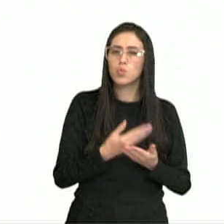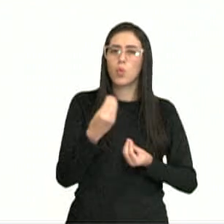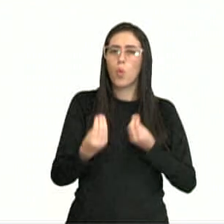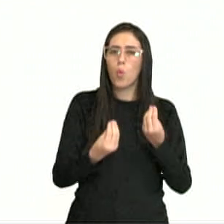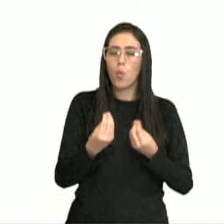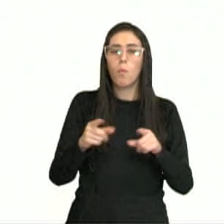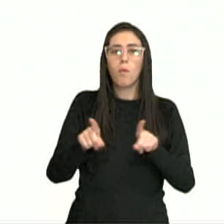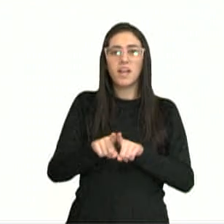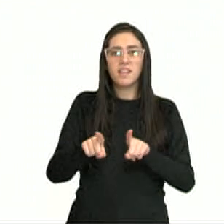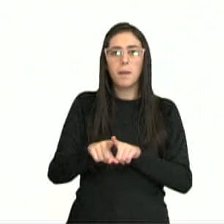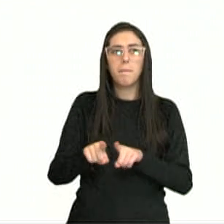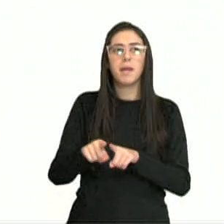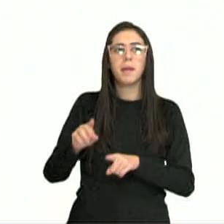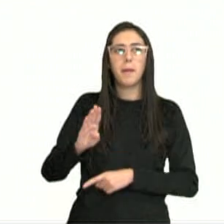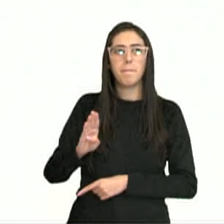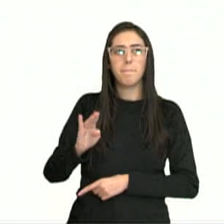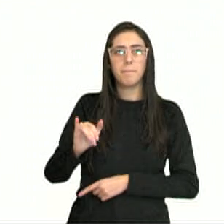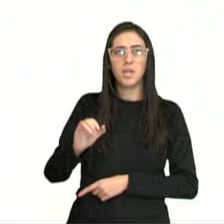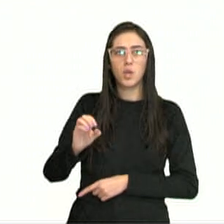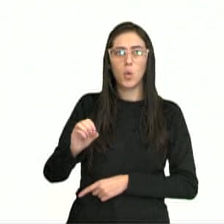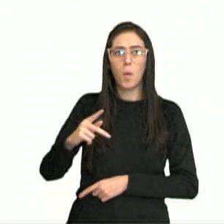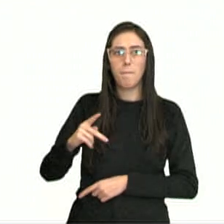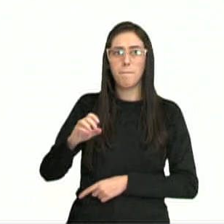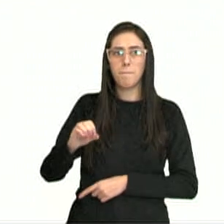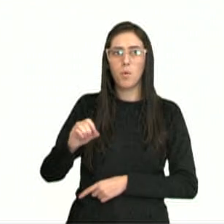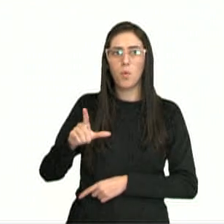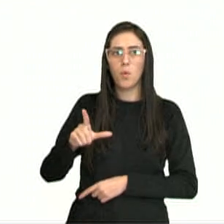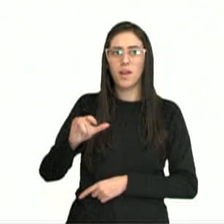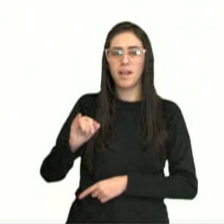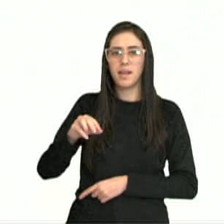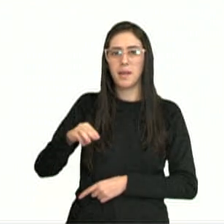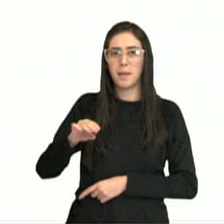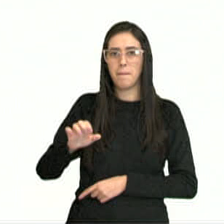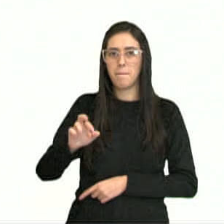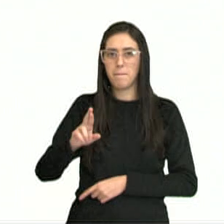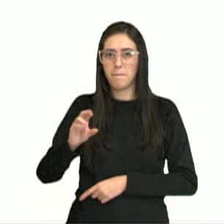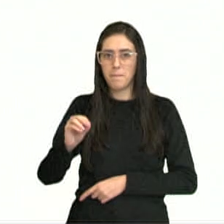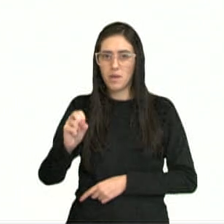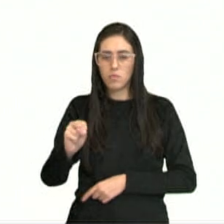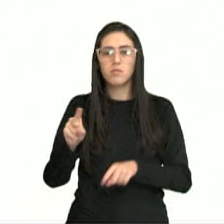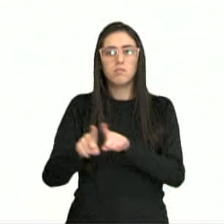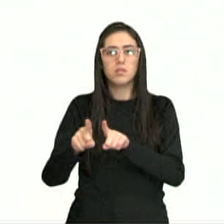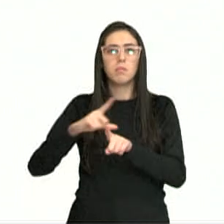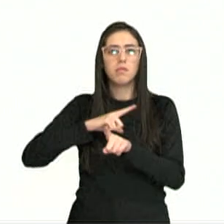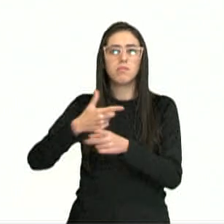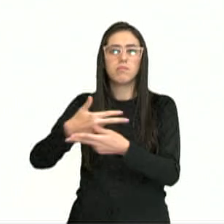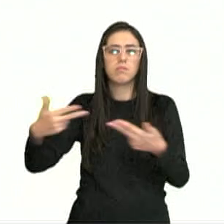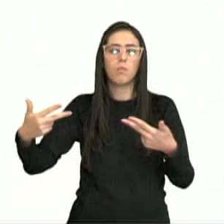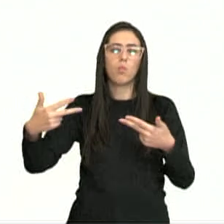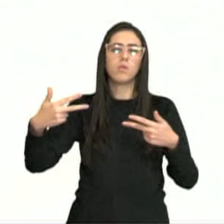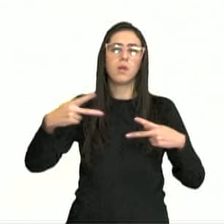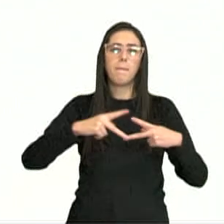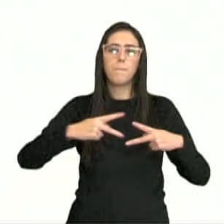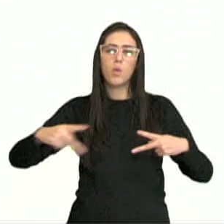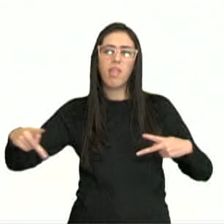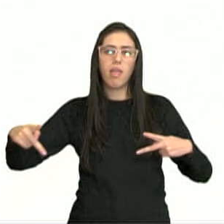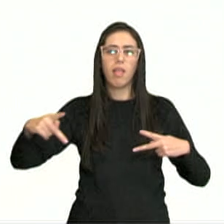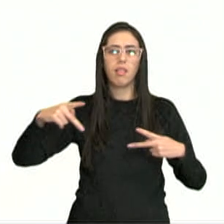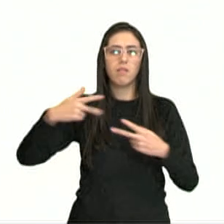biopolímeros biodegradáveis e com partes específicas de proteínas virais.